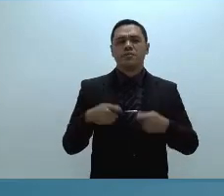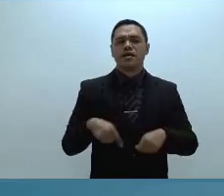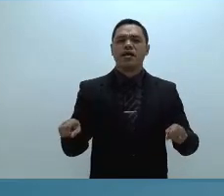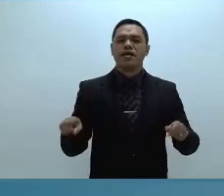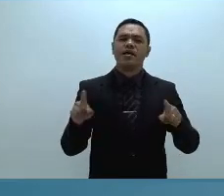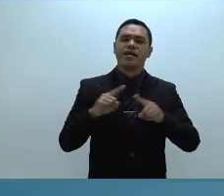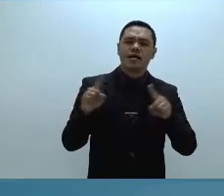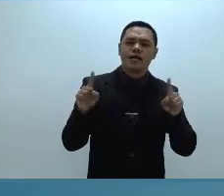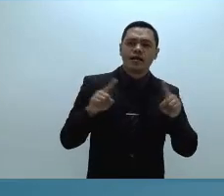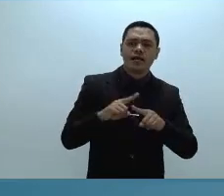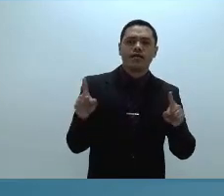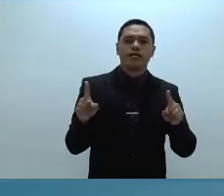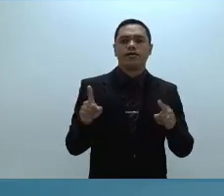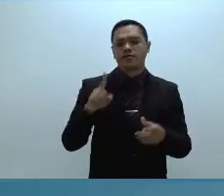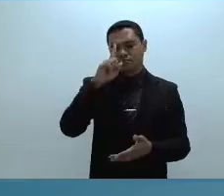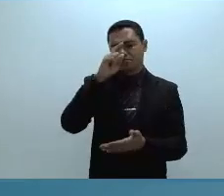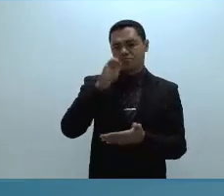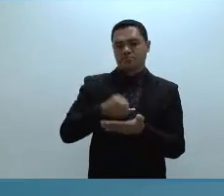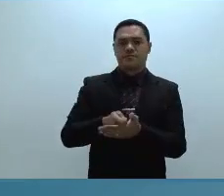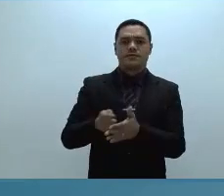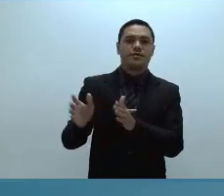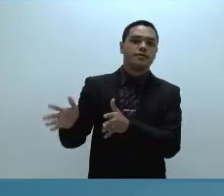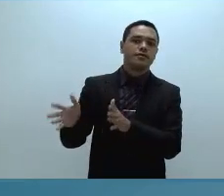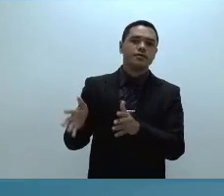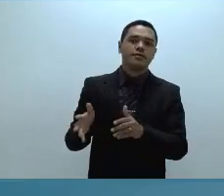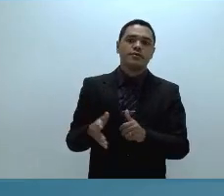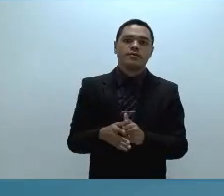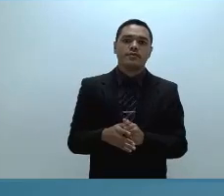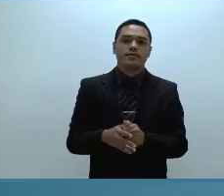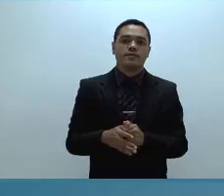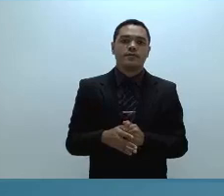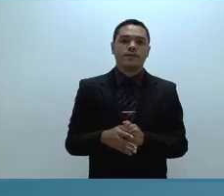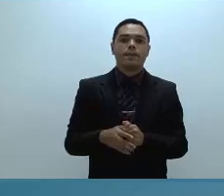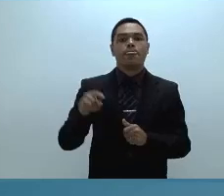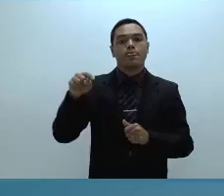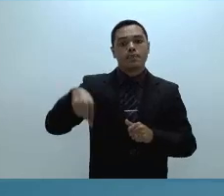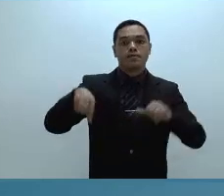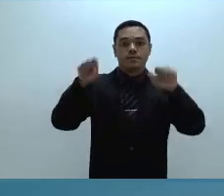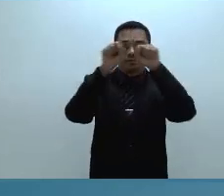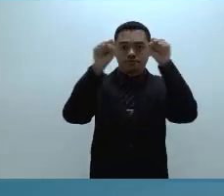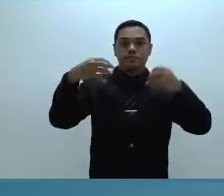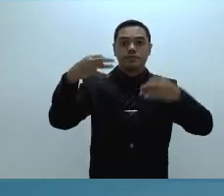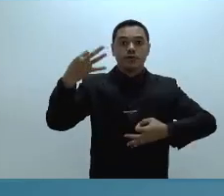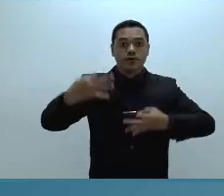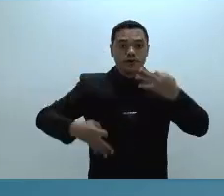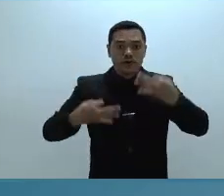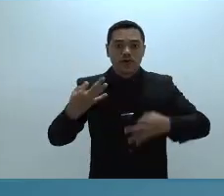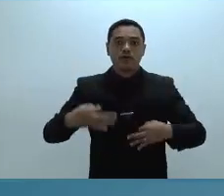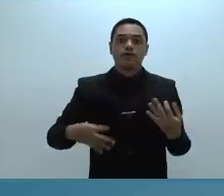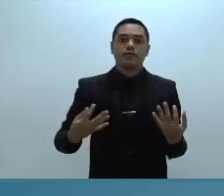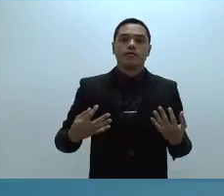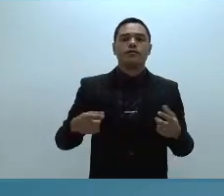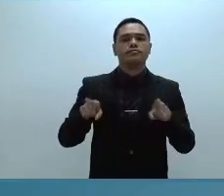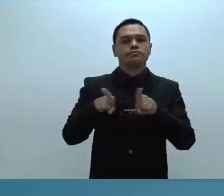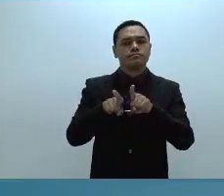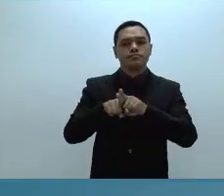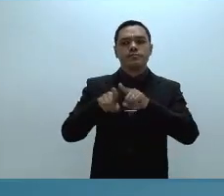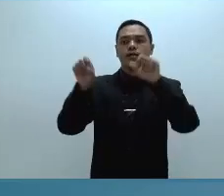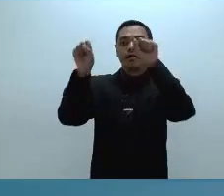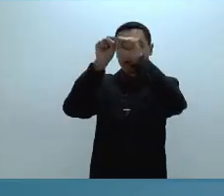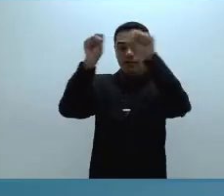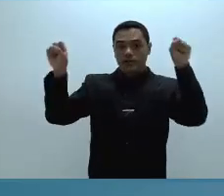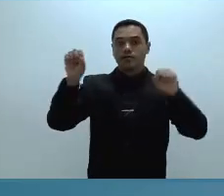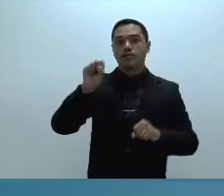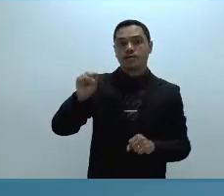foi decidido na presente demanda, uma vez que o Segredo Tribunal, bem como o Supremo Tribunal